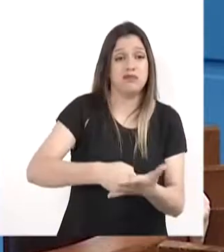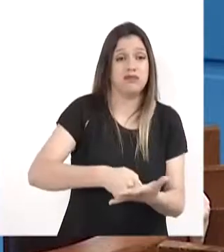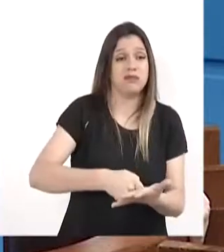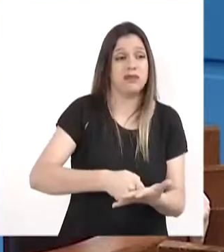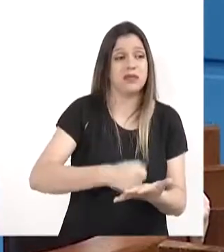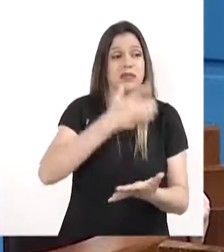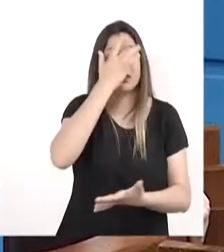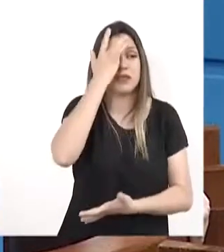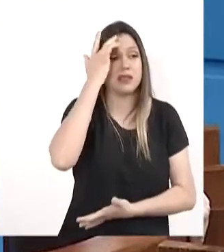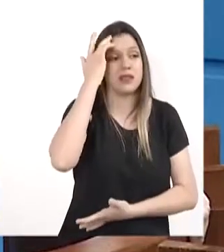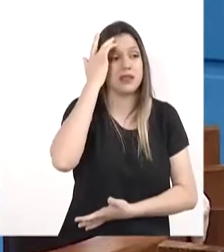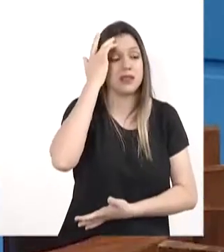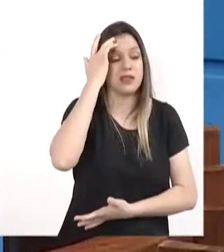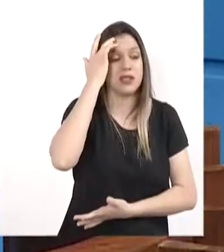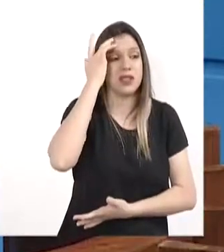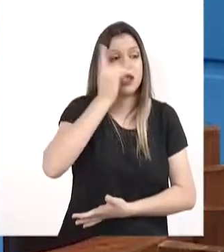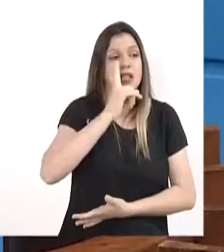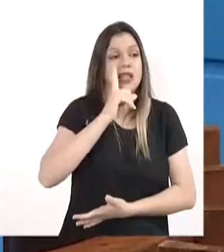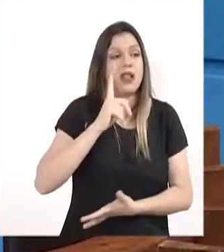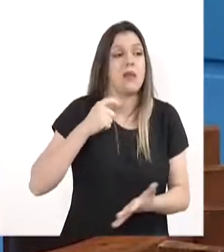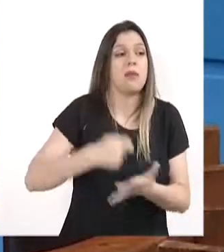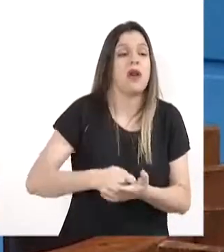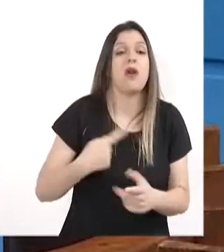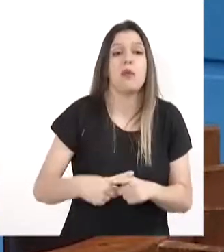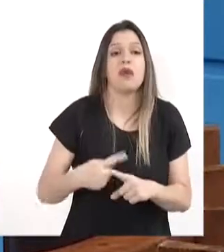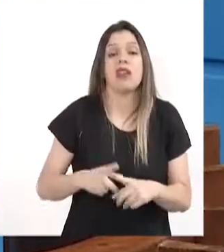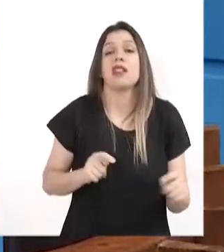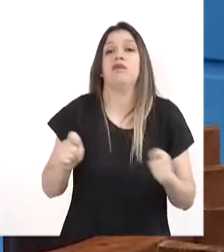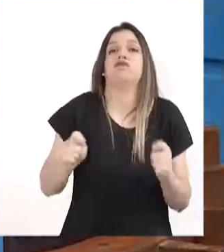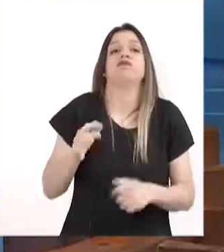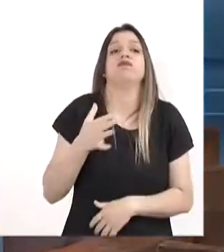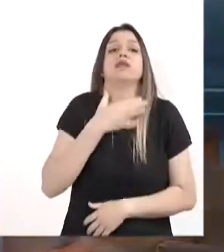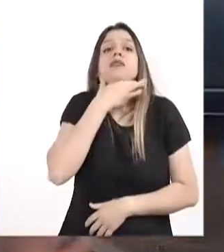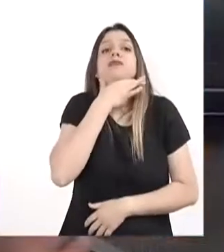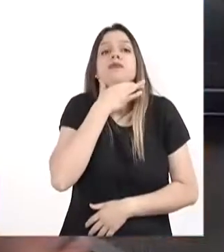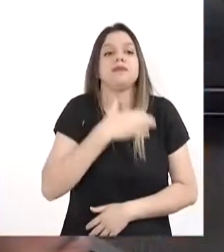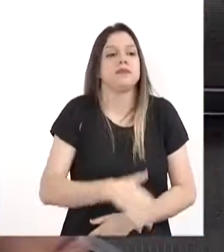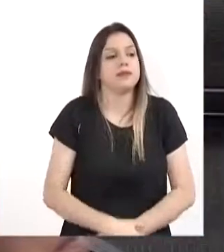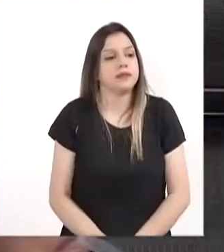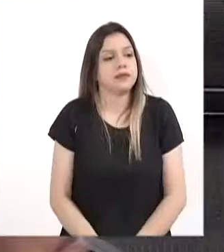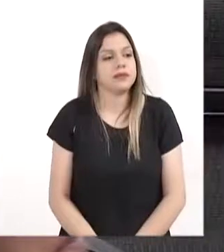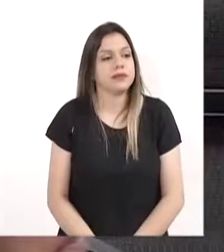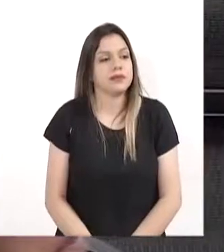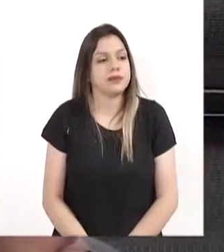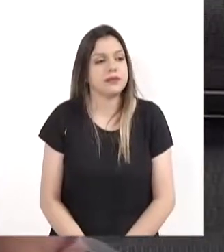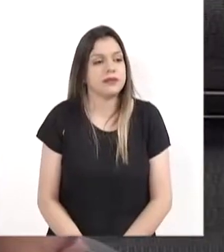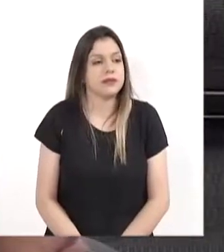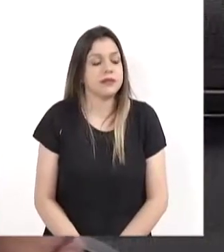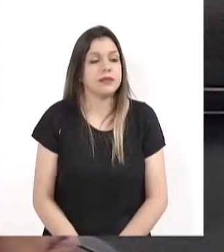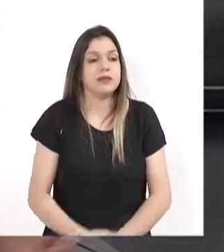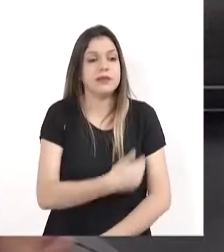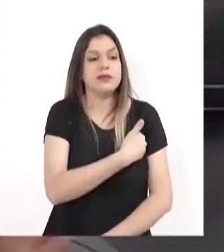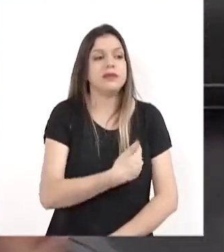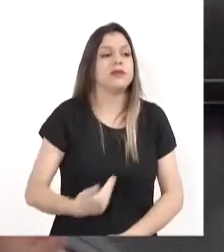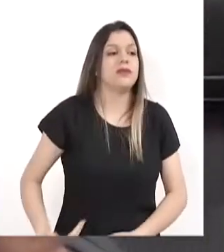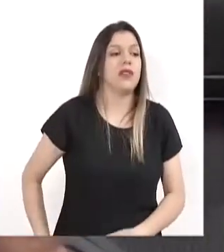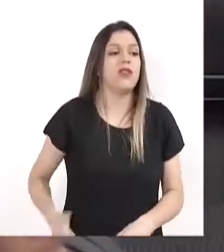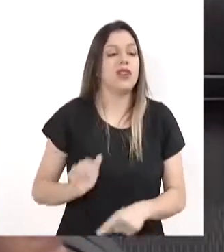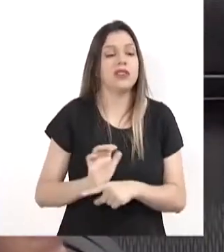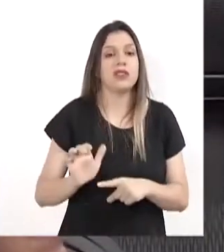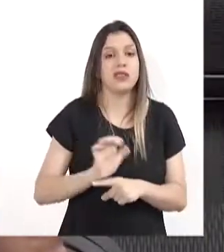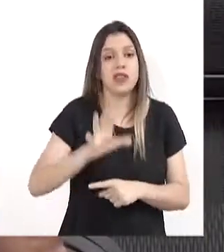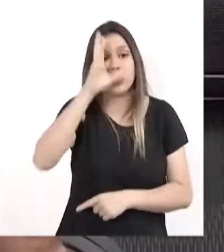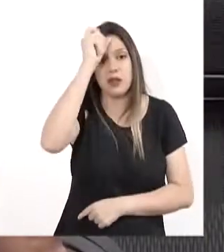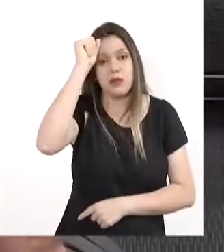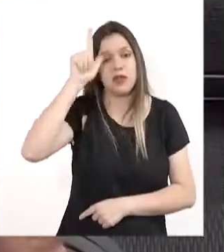Cabalmi, pela crise que está o país, pela crise de arrecadação que está o governo do Estado de Mato Grosso do Sul, e que com o